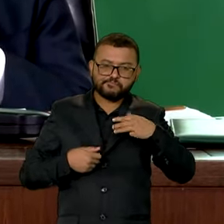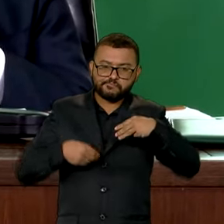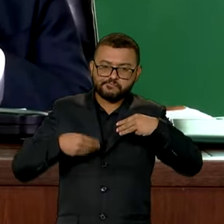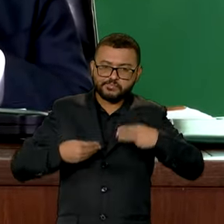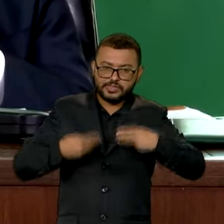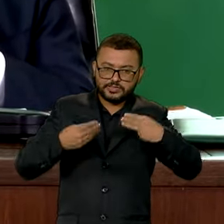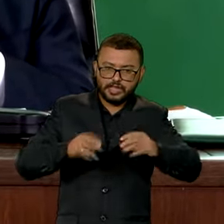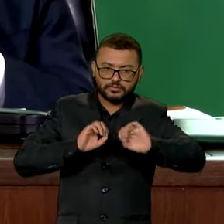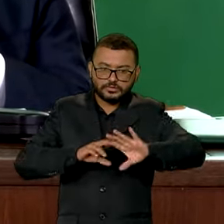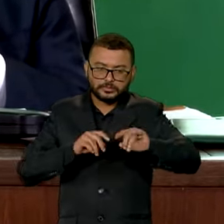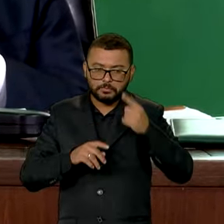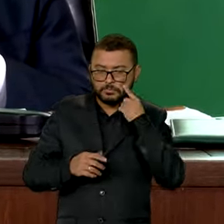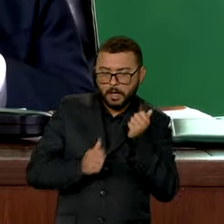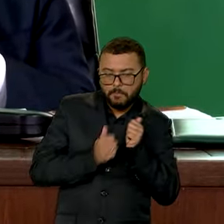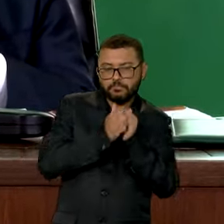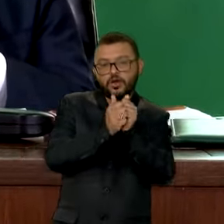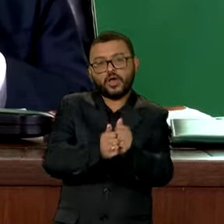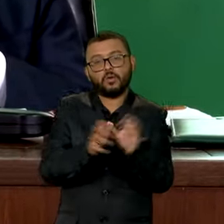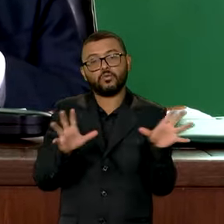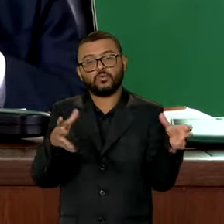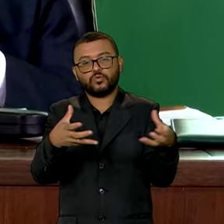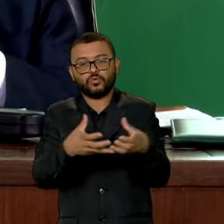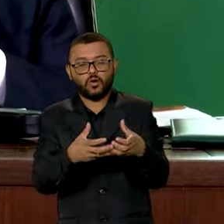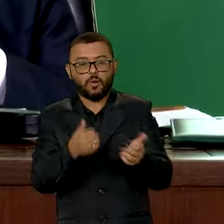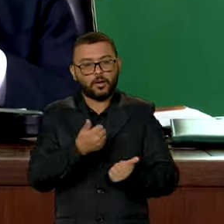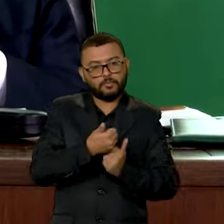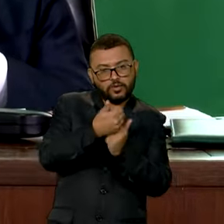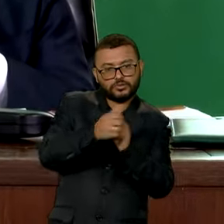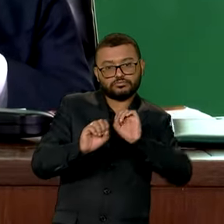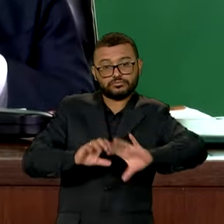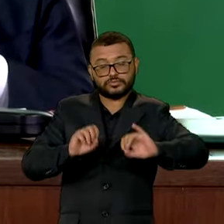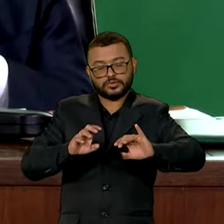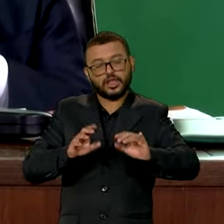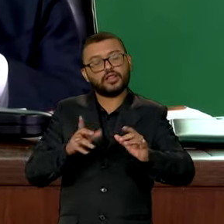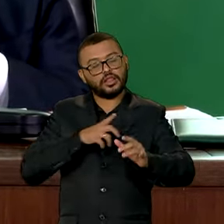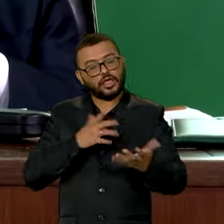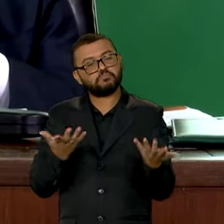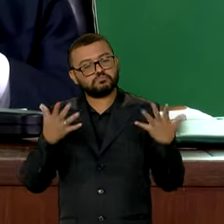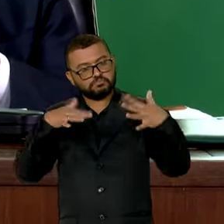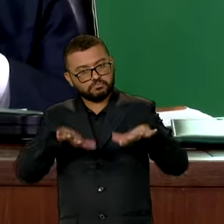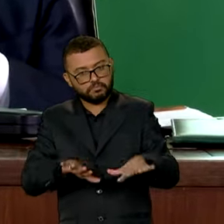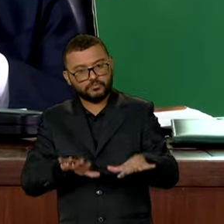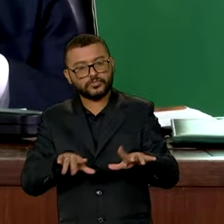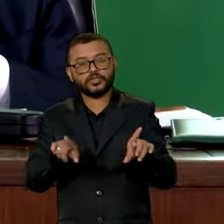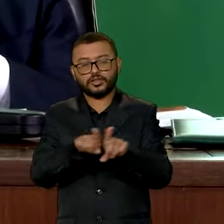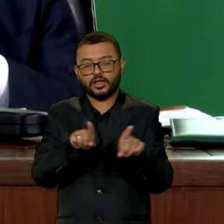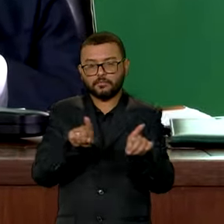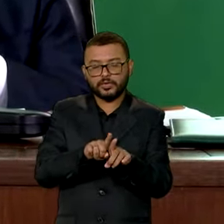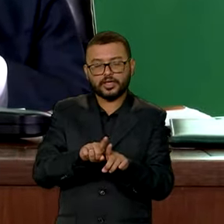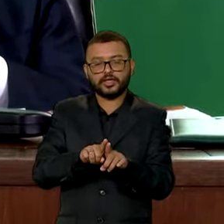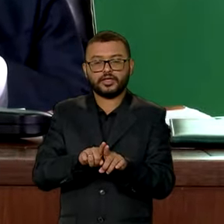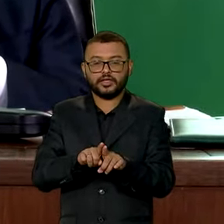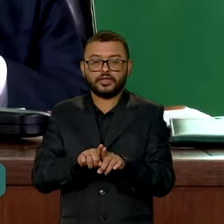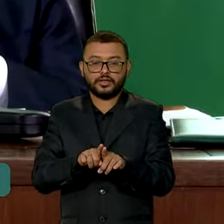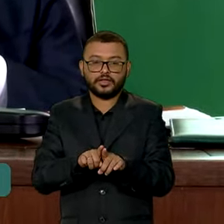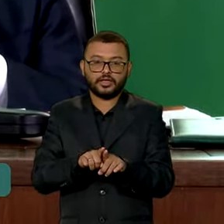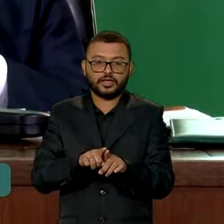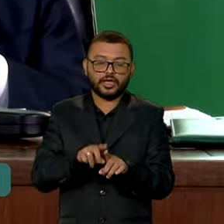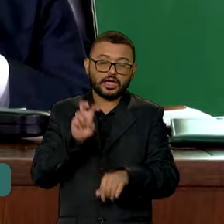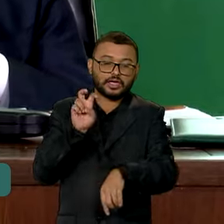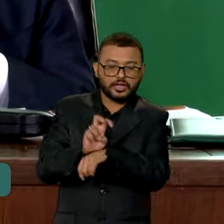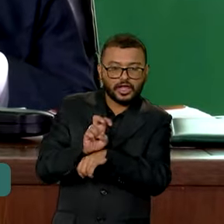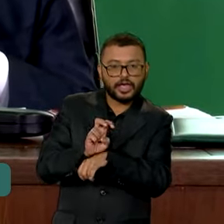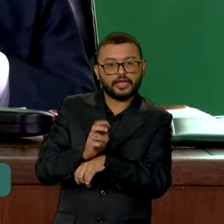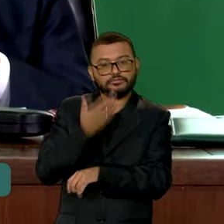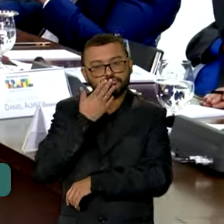as redes e de apoiar dentro da nossa Política Nacional de Educação Inclusiva e também na questão das creches e